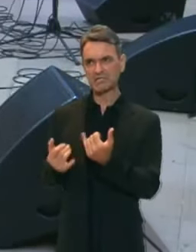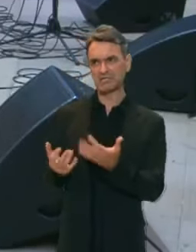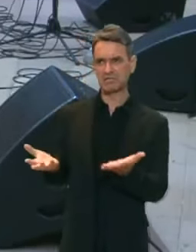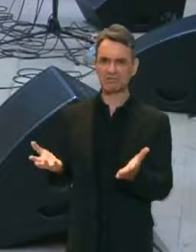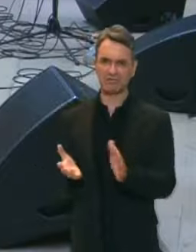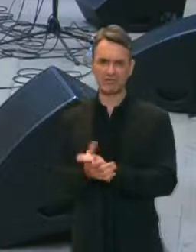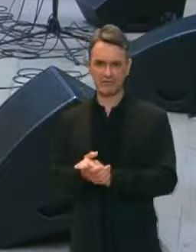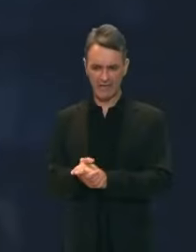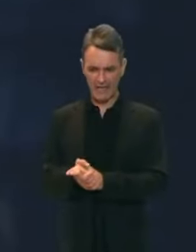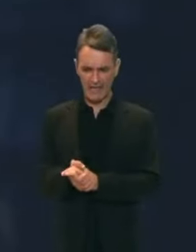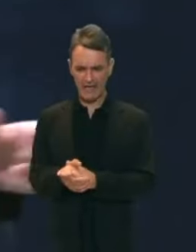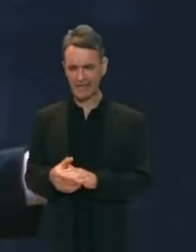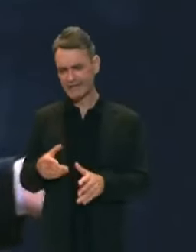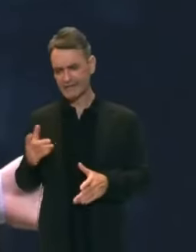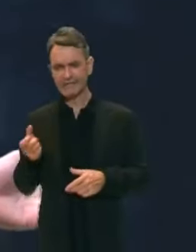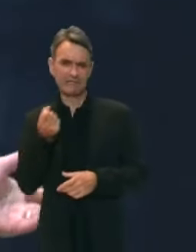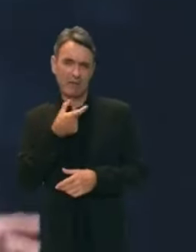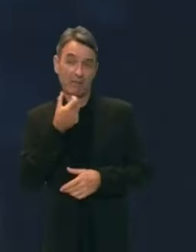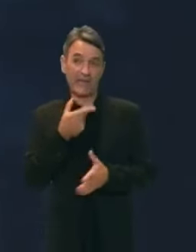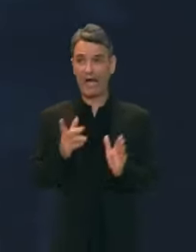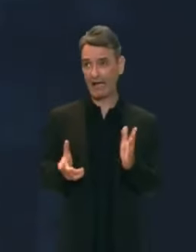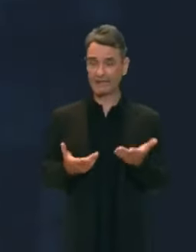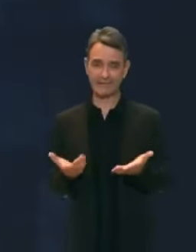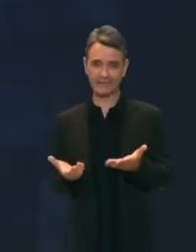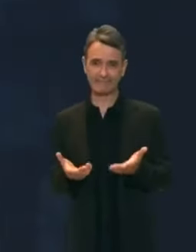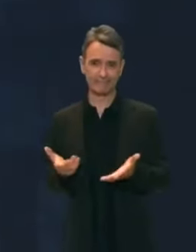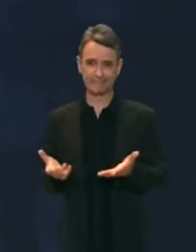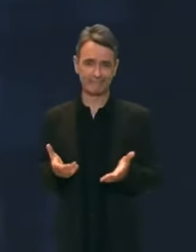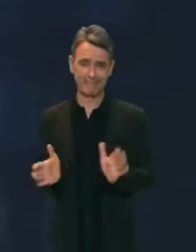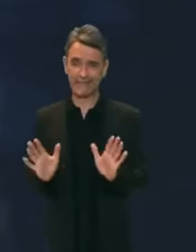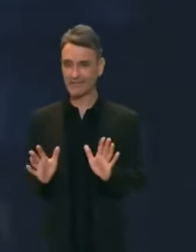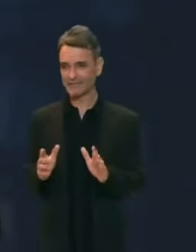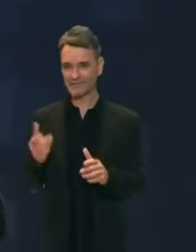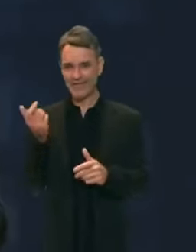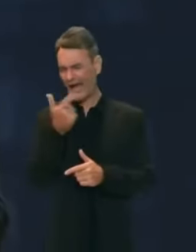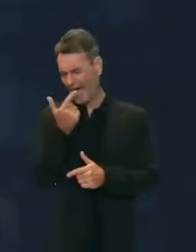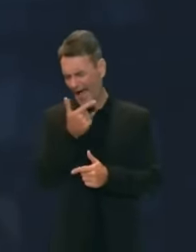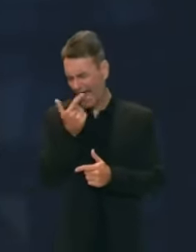acolá ela tentava fazer uma piada meio desajeitada, e eu ria.